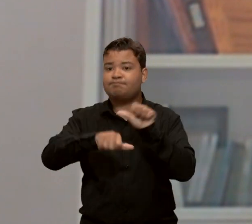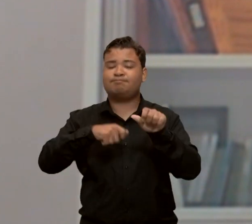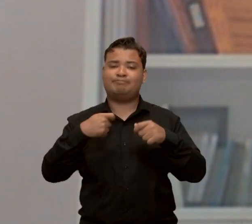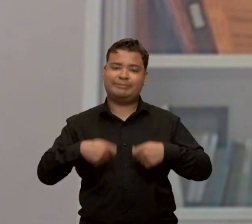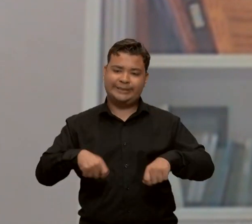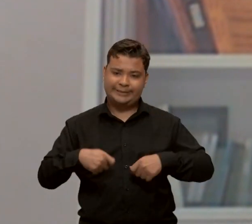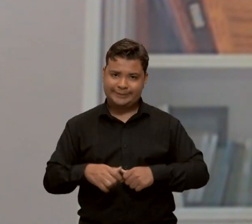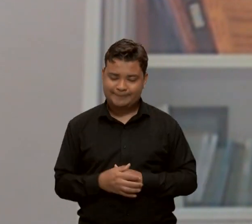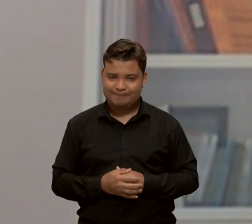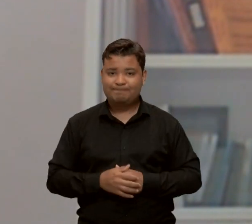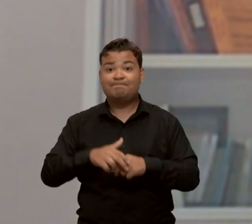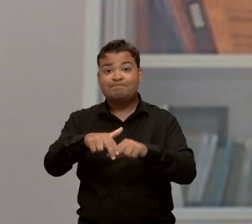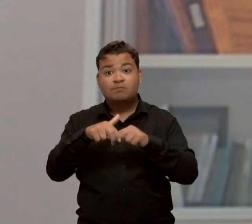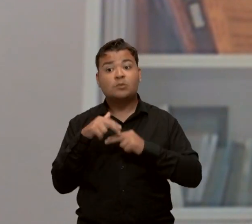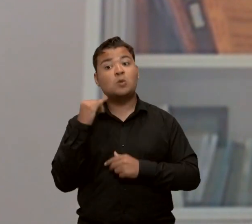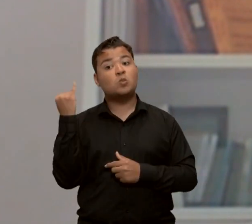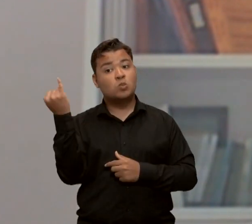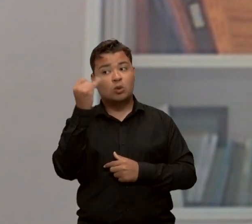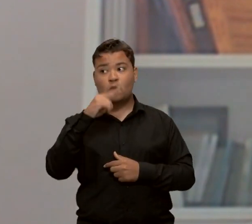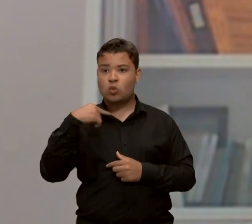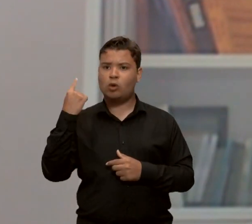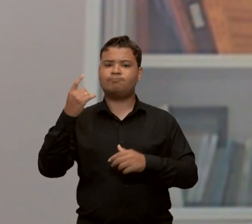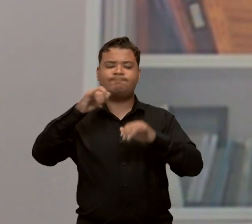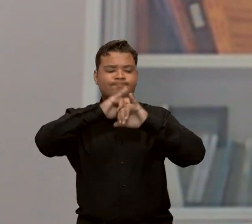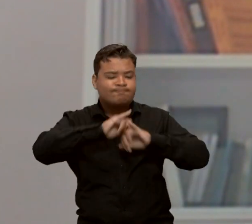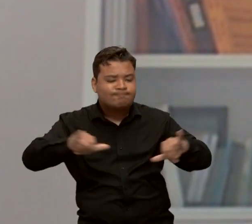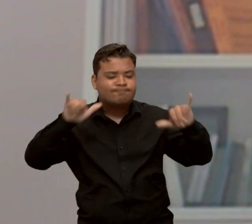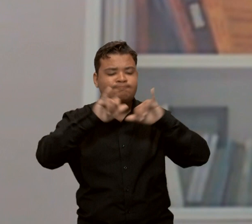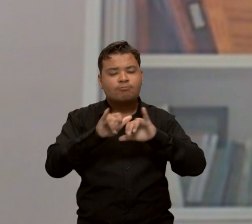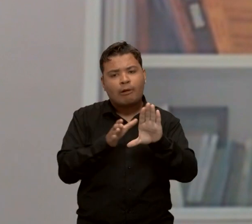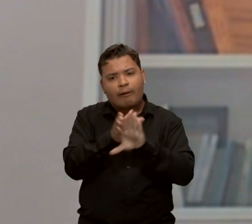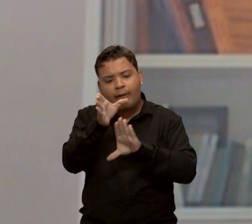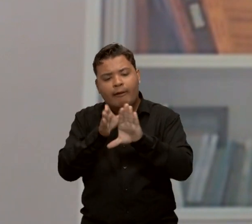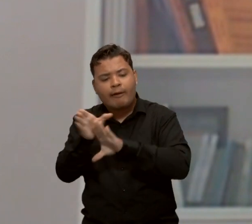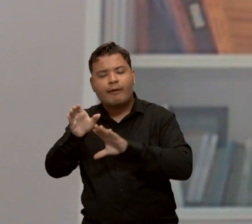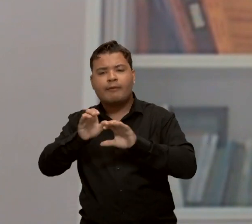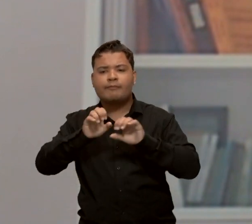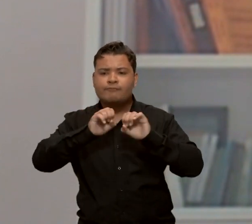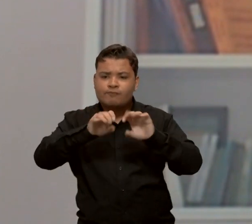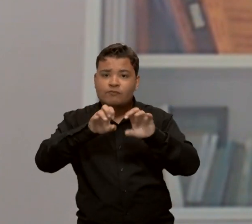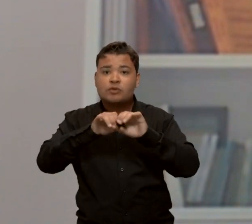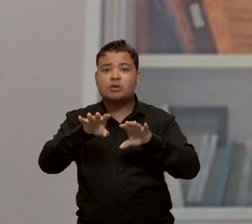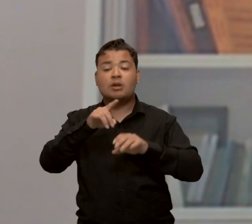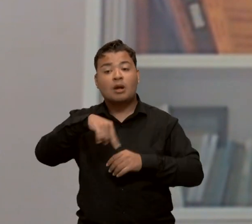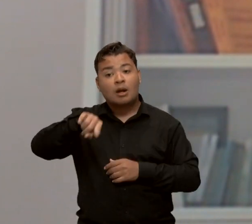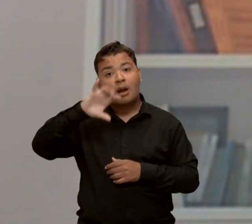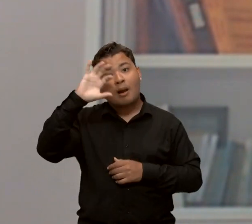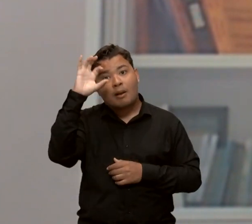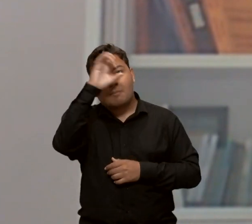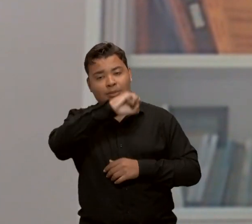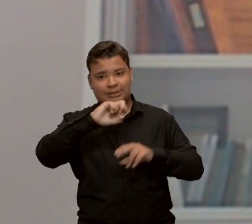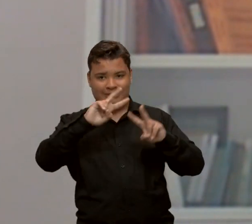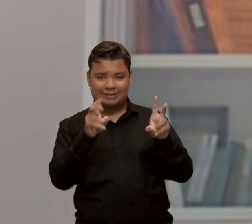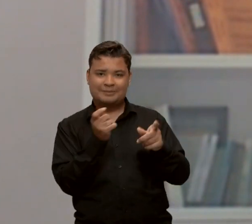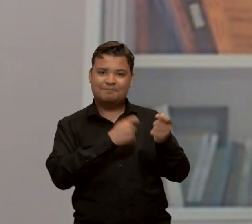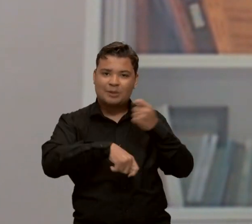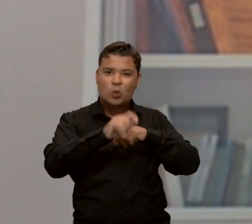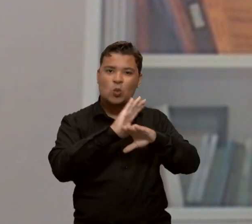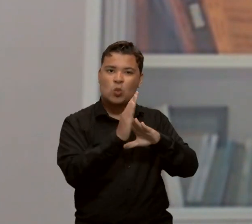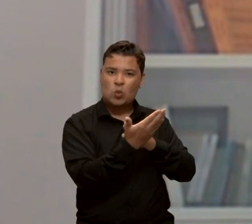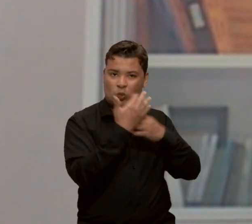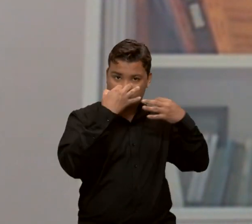gente fazer o trabalho formativo, educacional, em economia solidária. O potencial é grande para resolver os